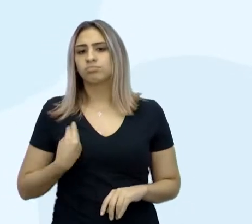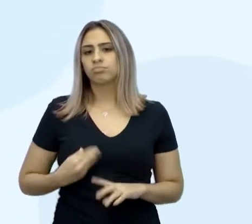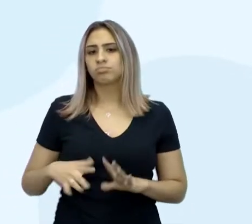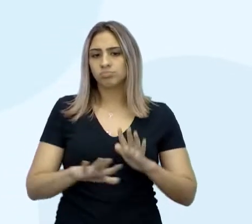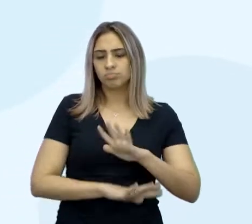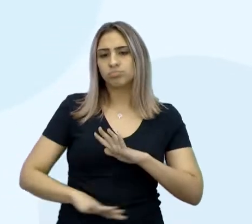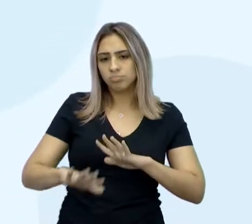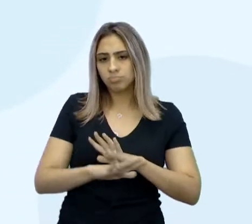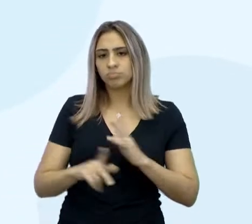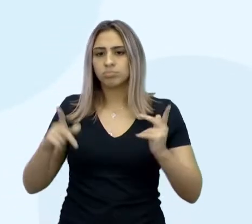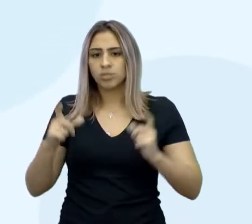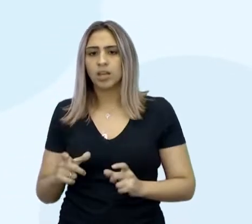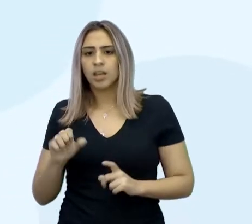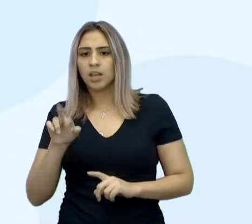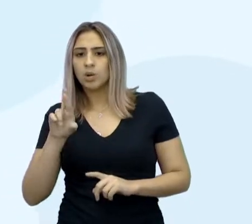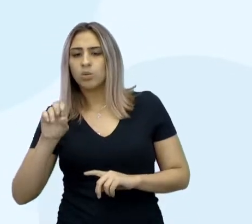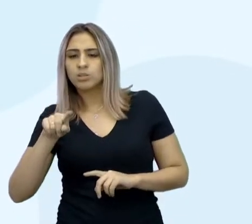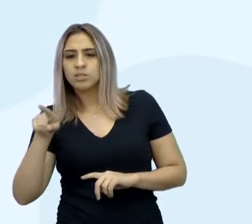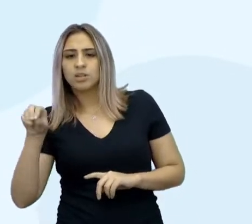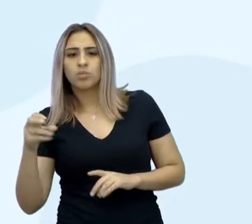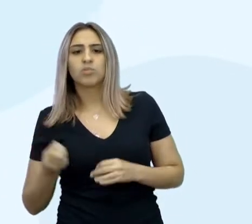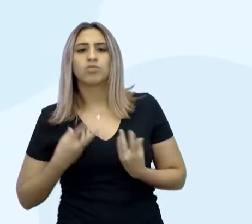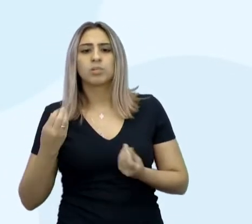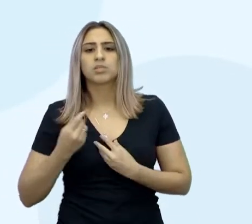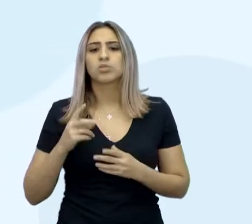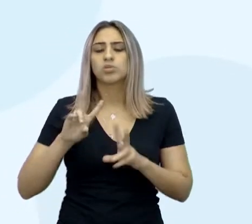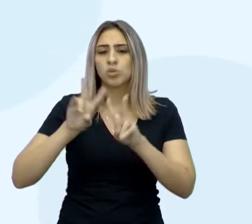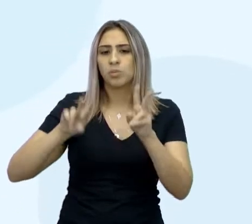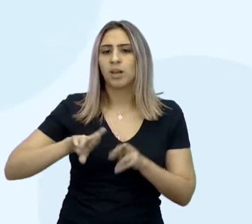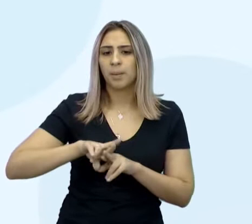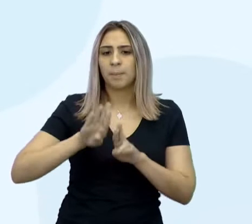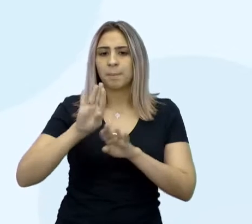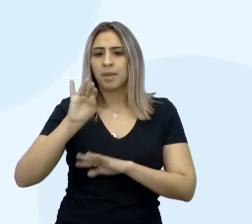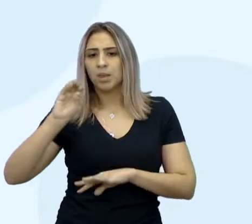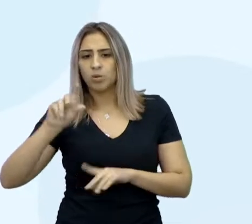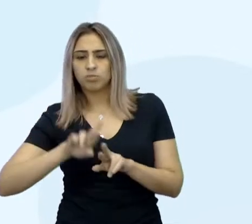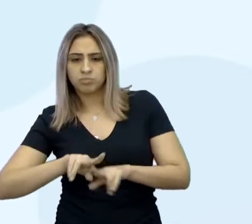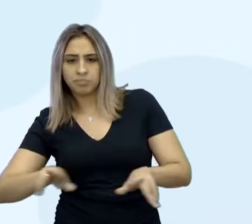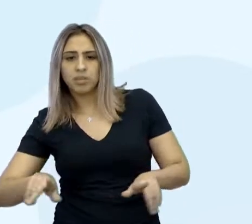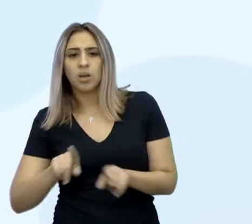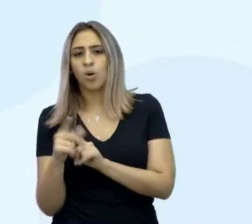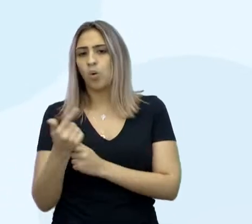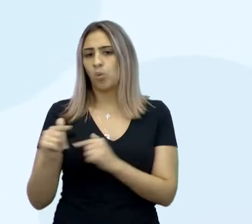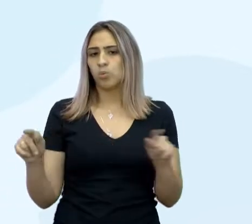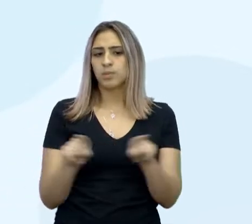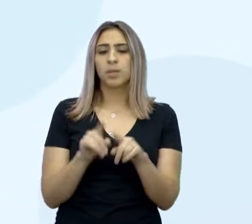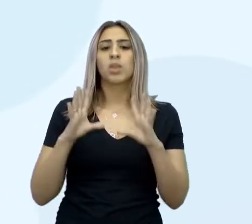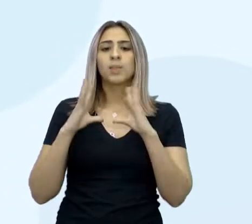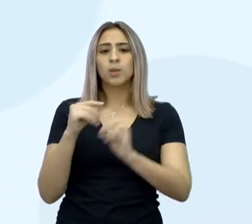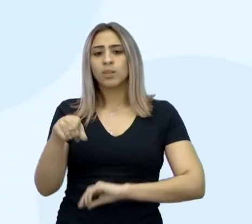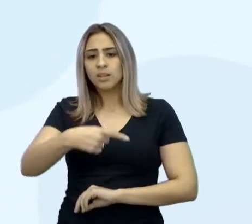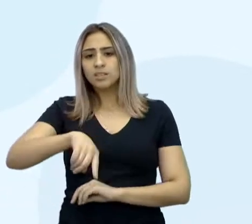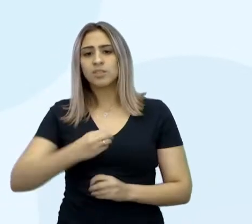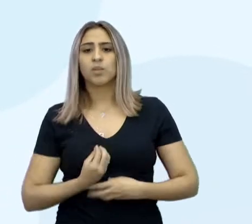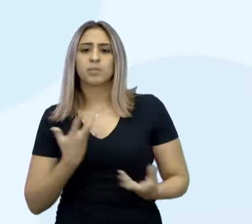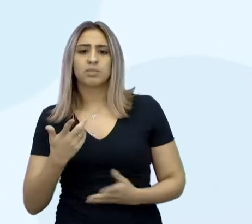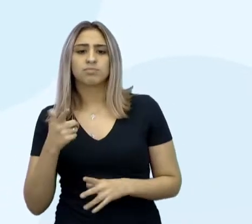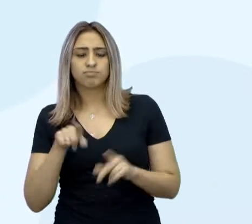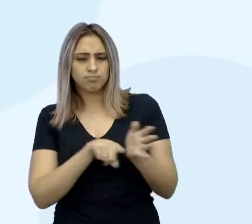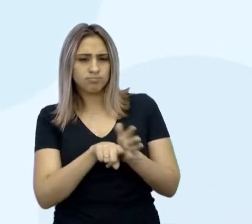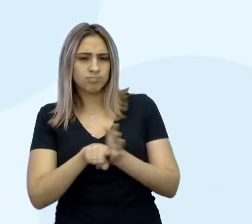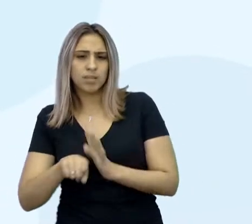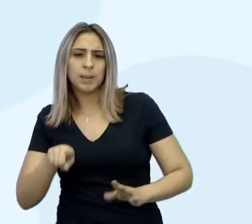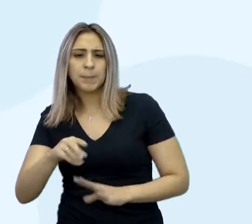áreas suscetíveis à erosão, dados sobre a biodiversidade, entre outros. Todas essas informações